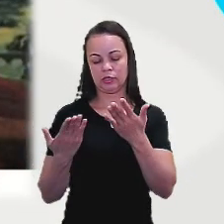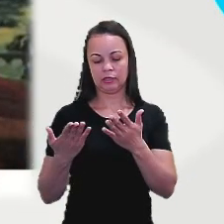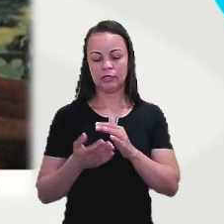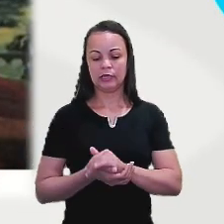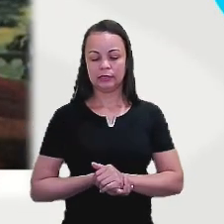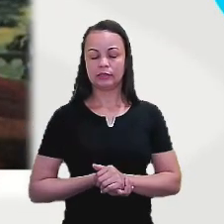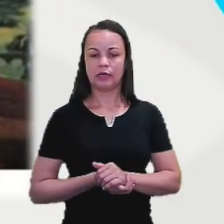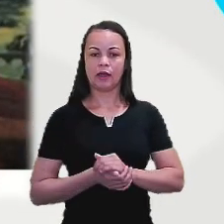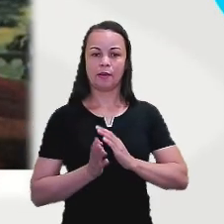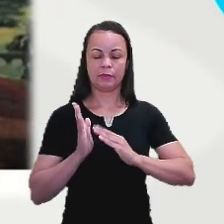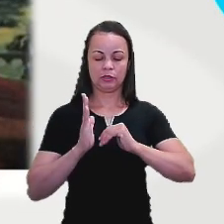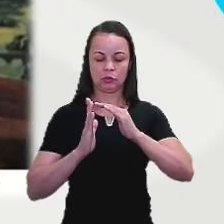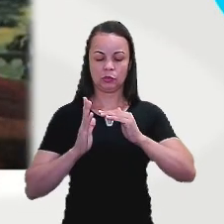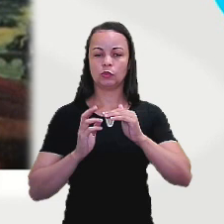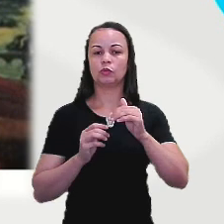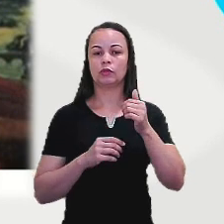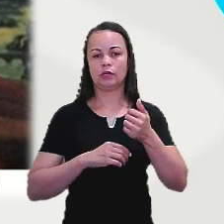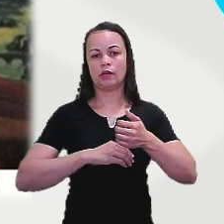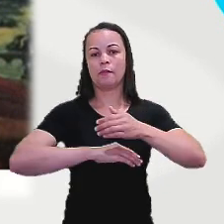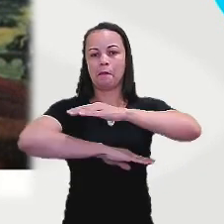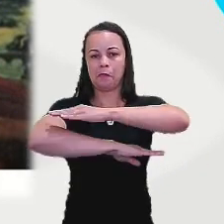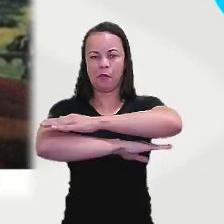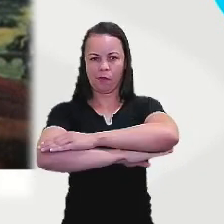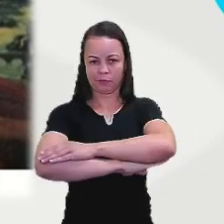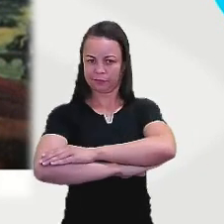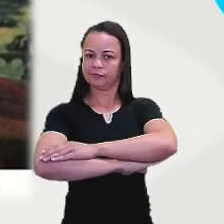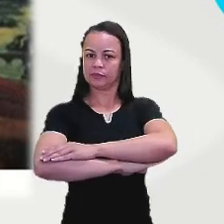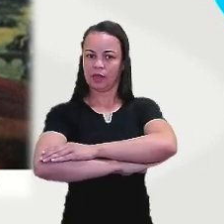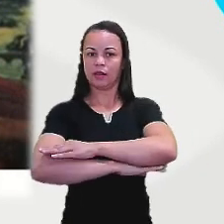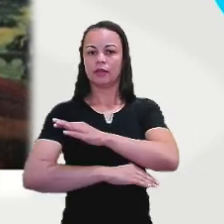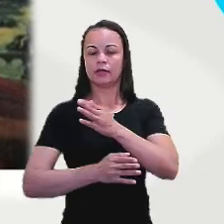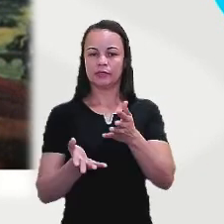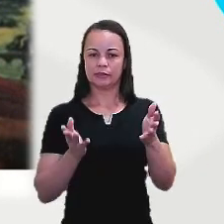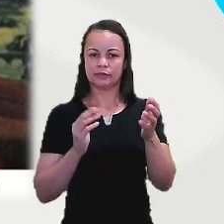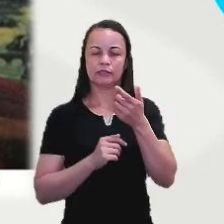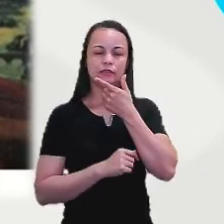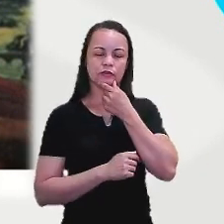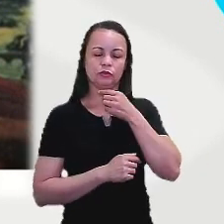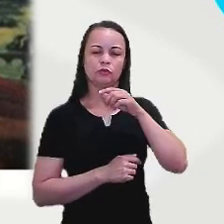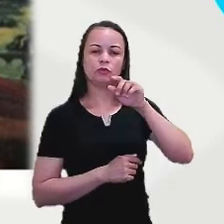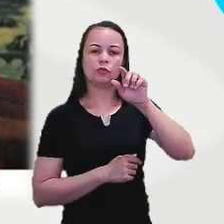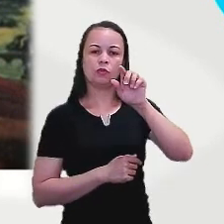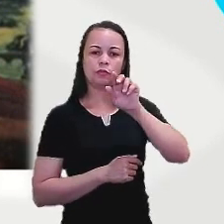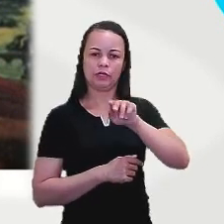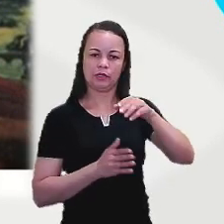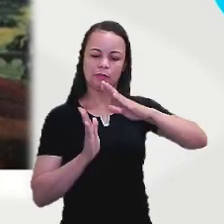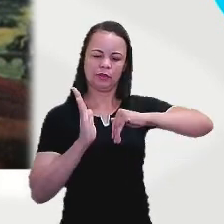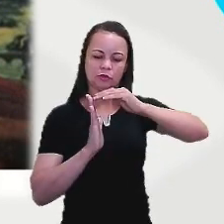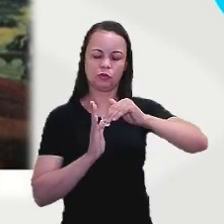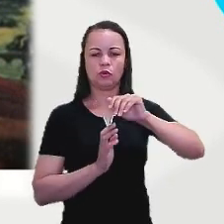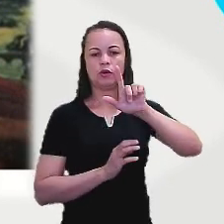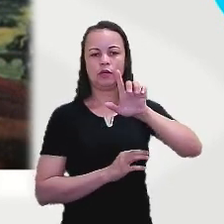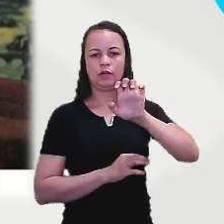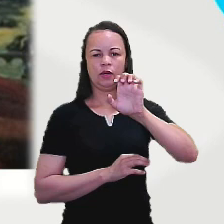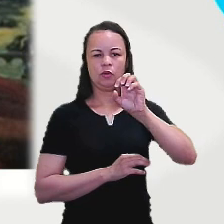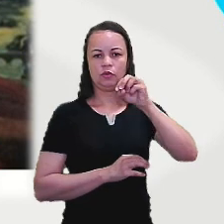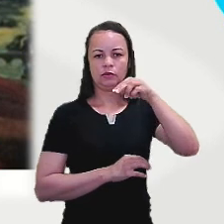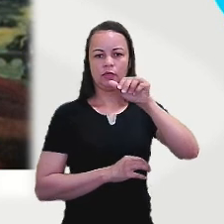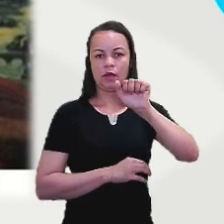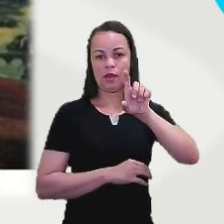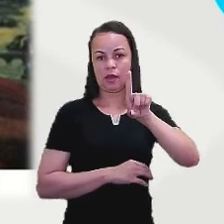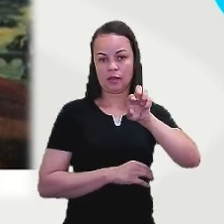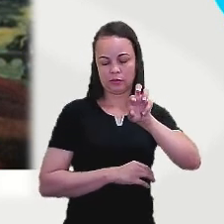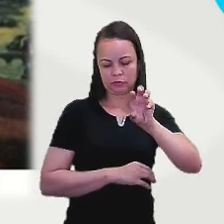Da pintura de Mona Lisa, de Leonardo da Vinci. E olha aí o intertexto. A Mônica